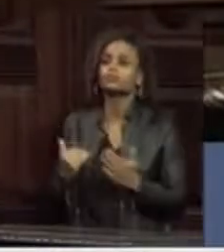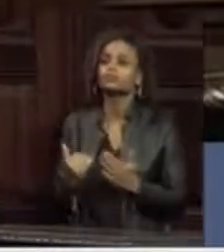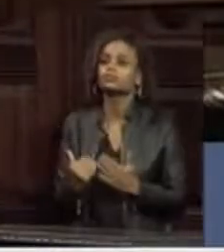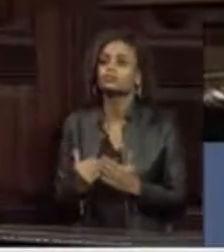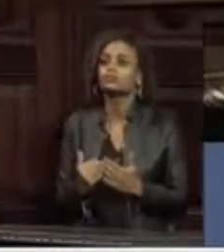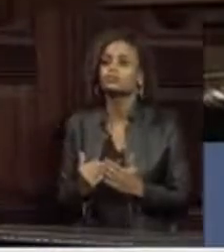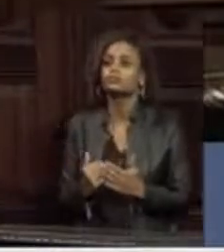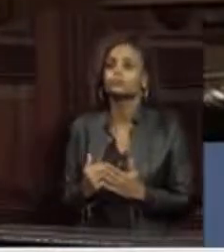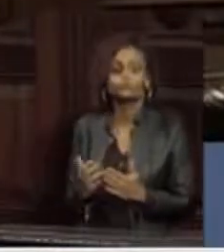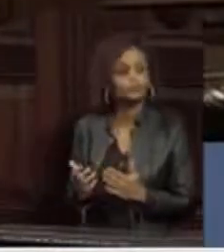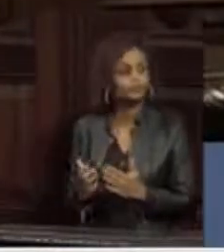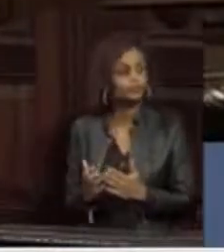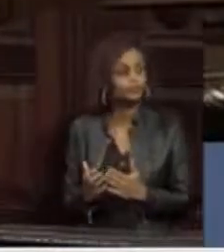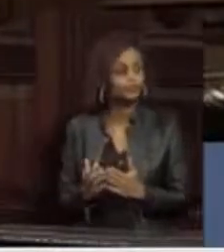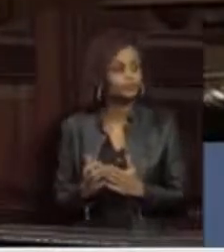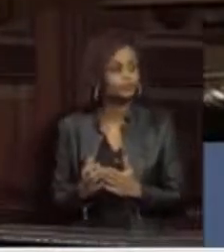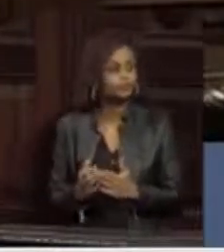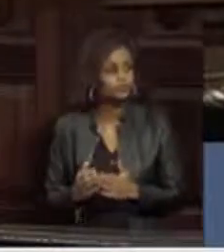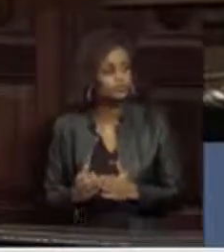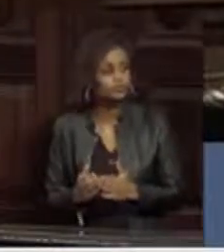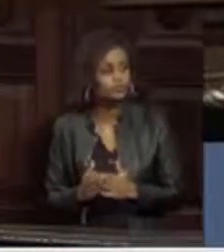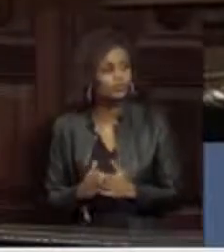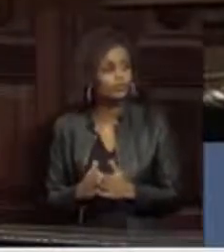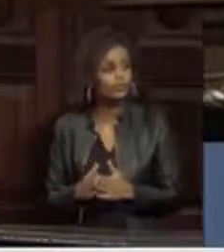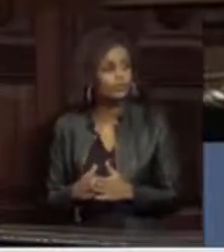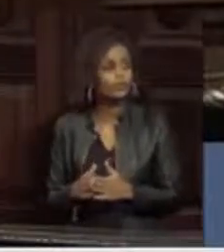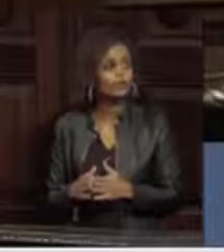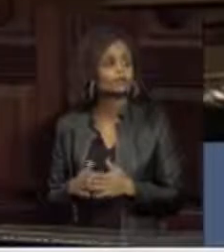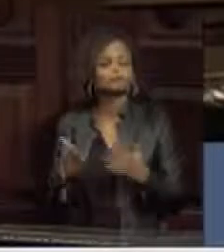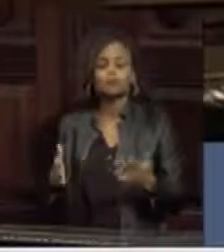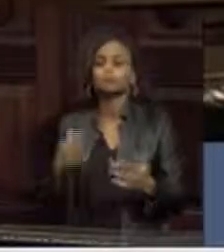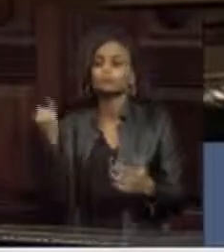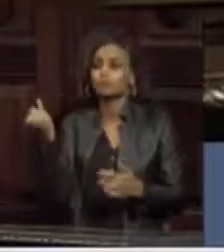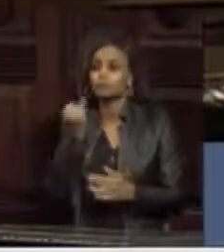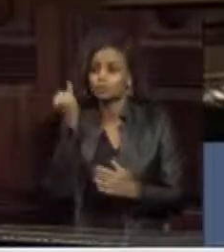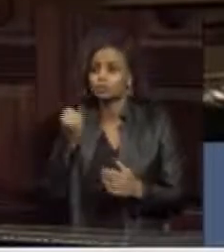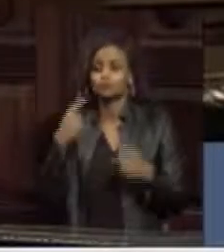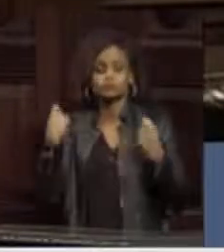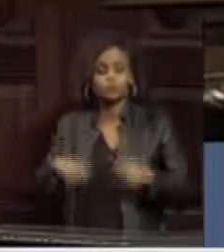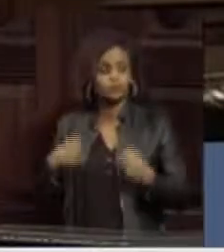Então, requalificar os campos maduros é uma necessidade.